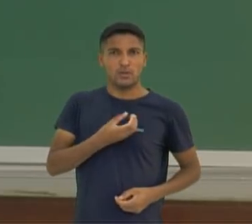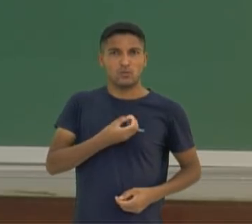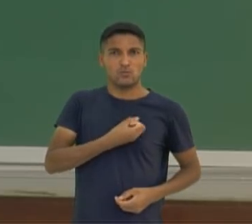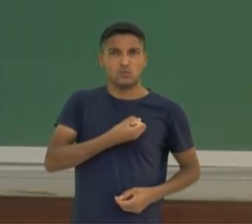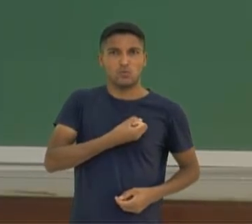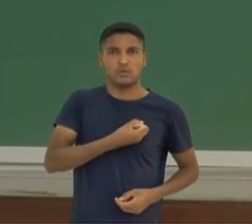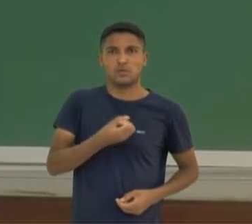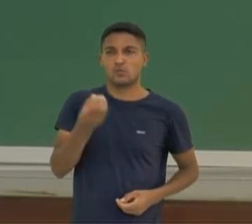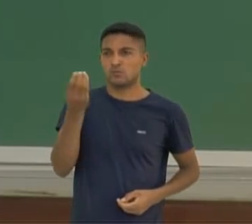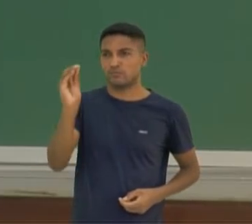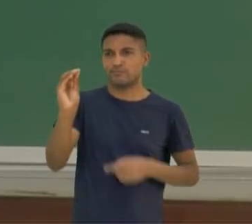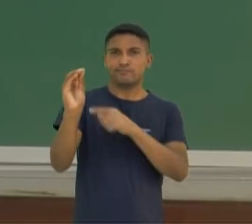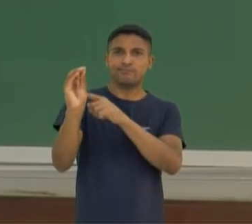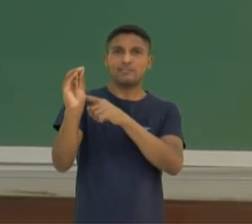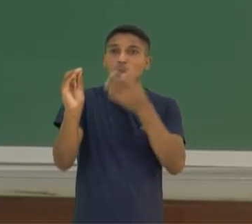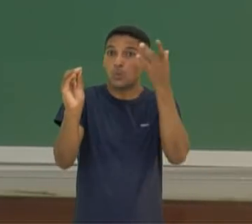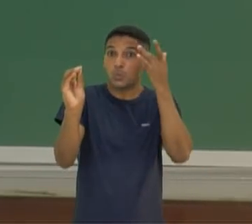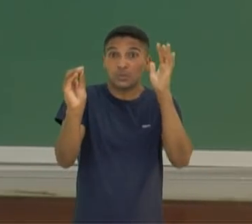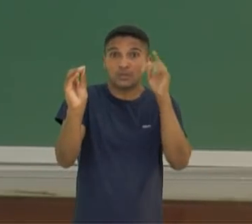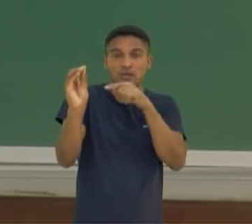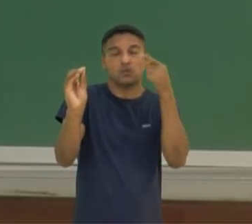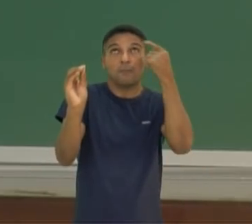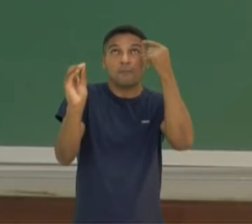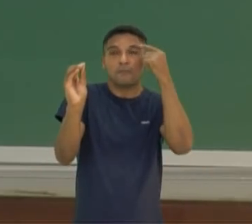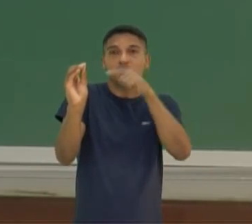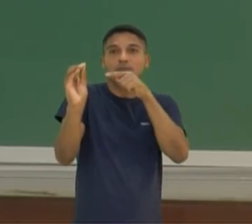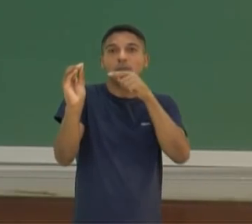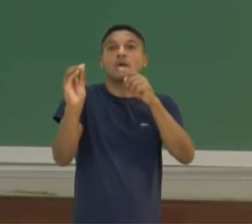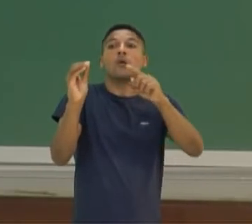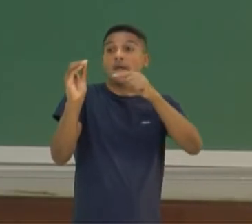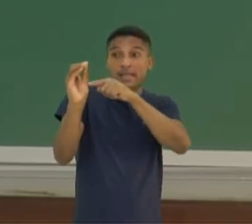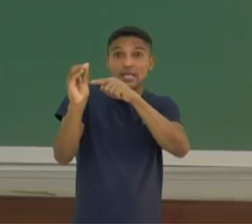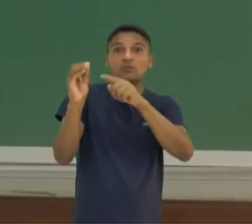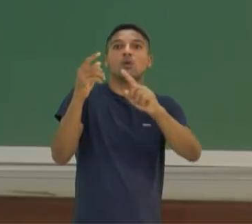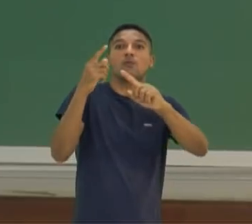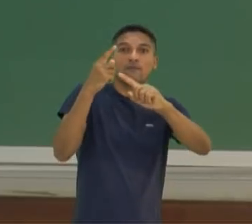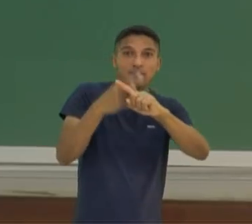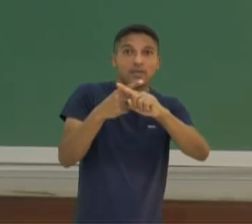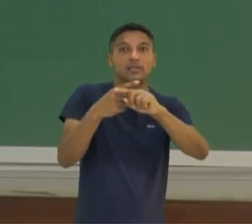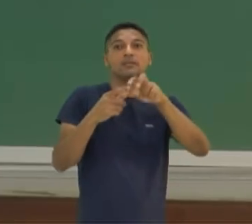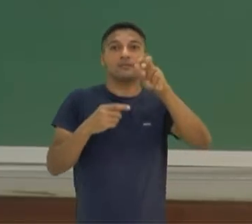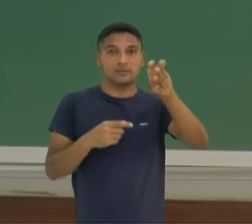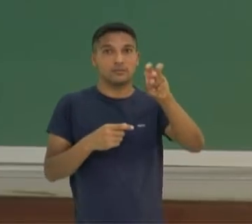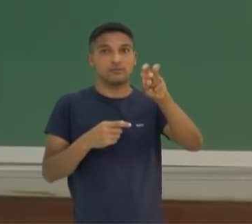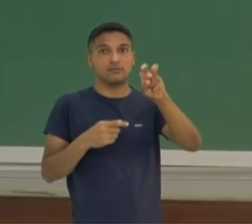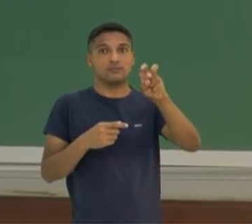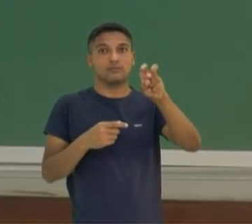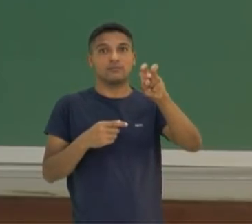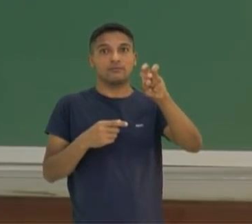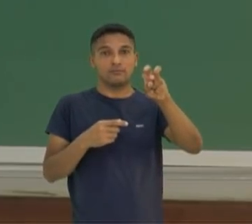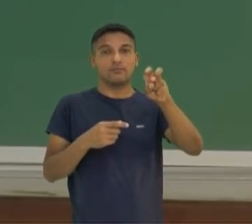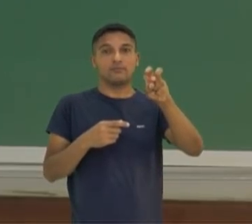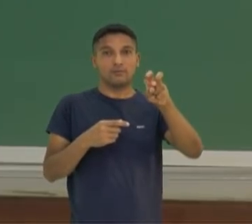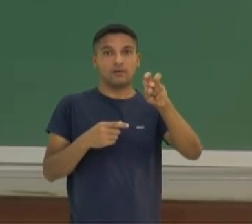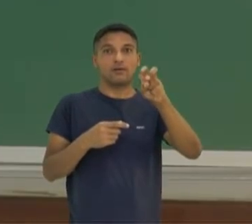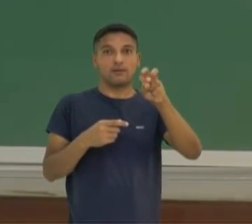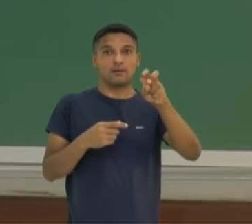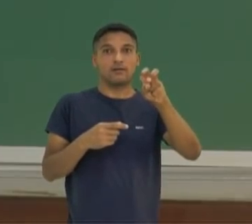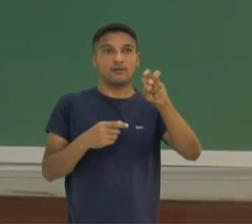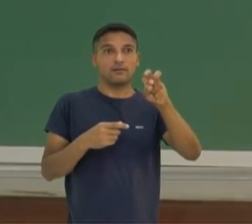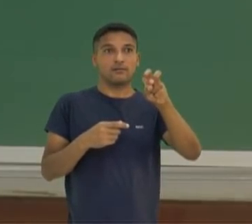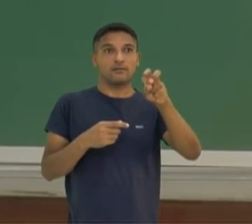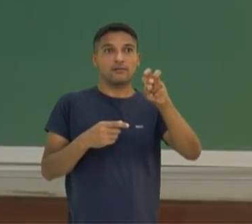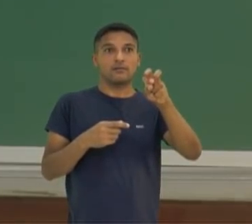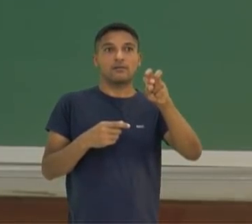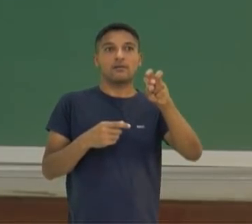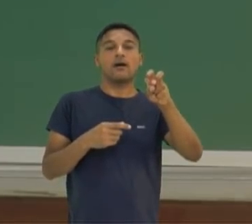de X. E multipliquei esse número por 5. Então, o que eu fiz? O número multiplicado por 5. O que